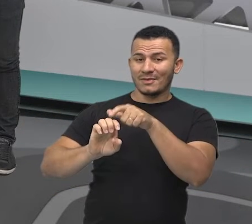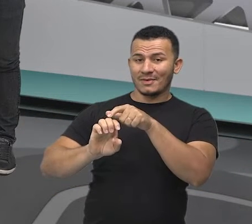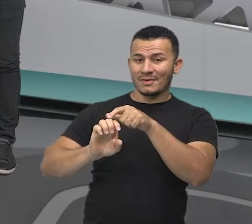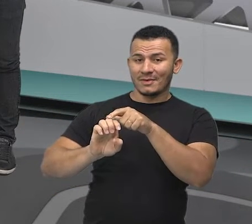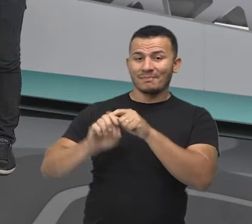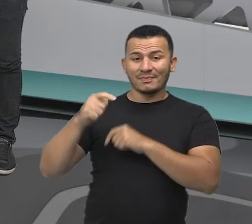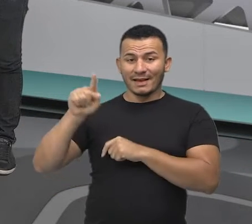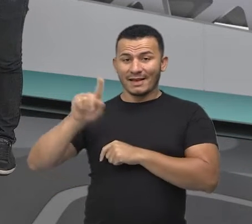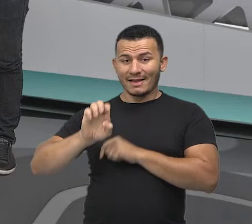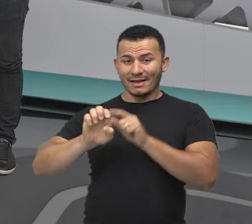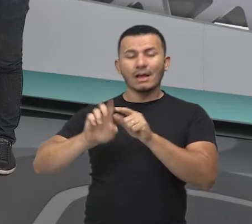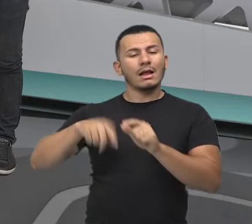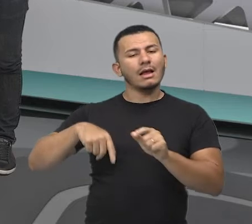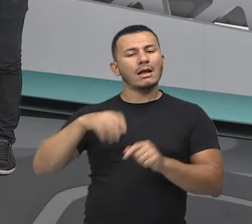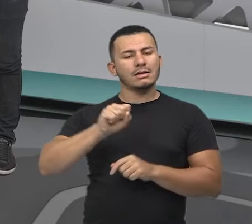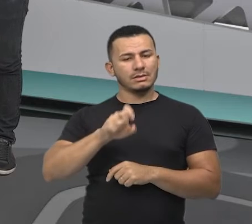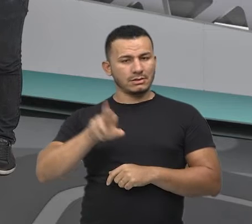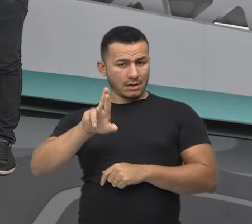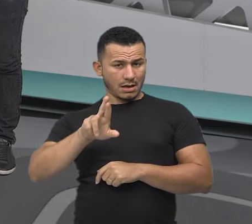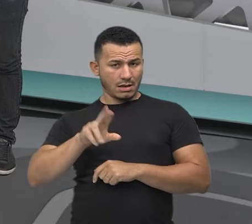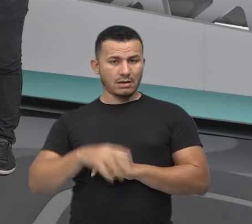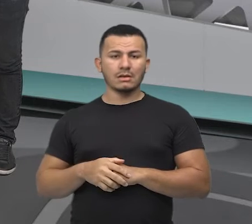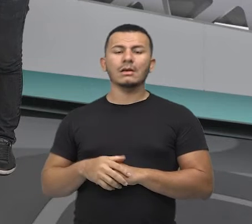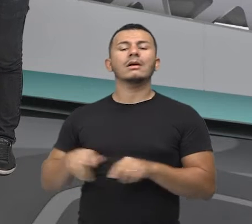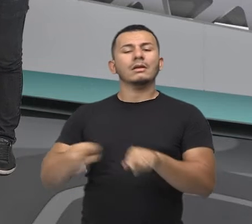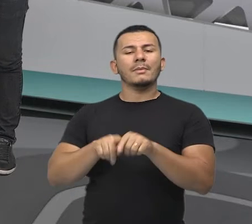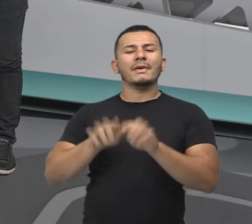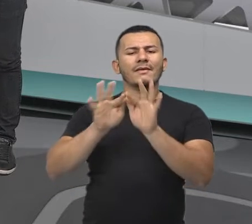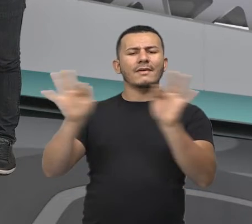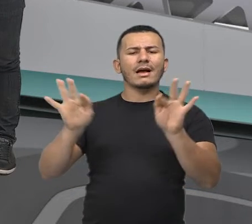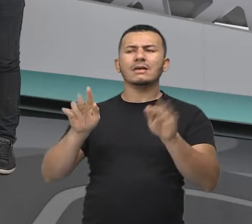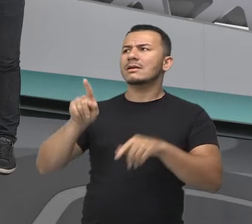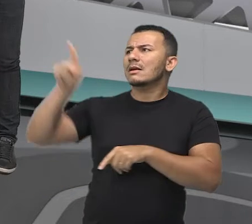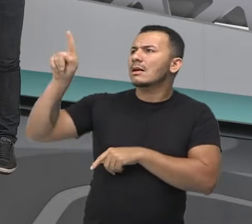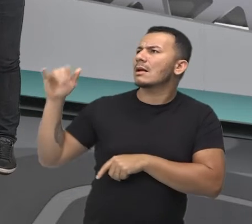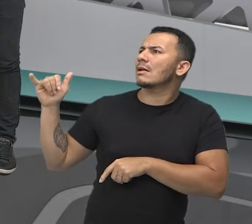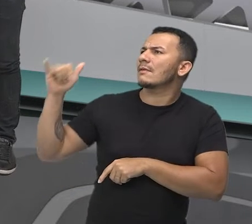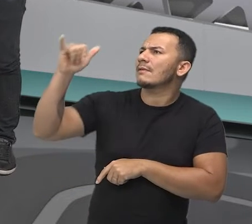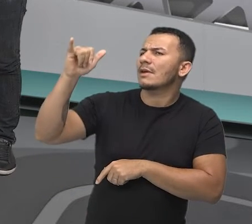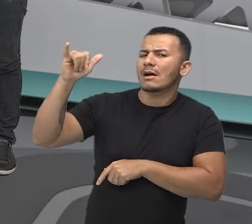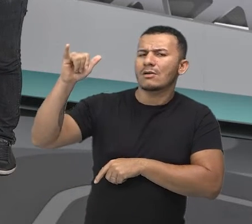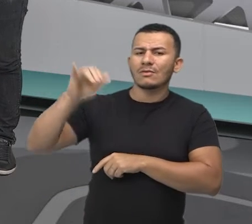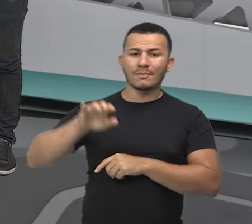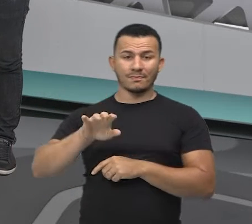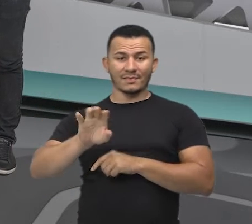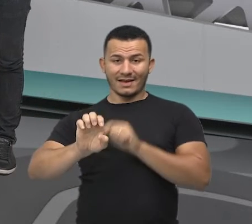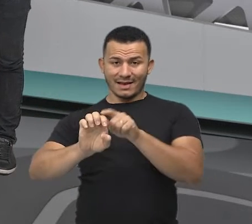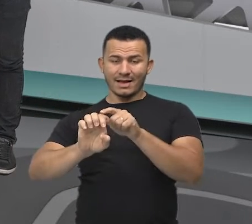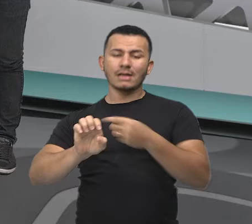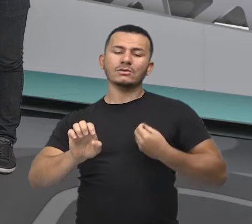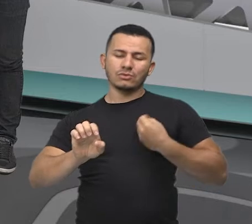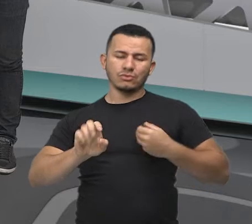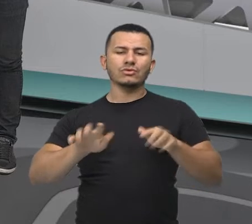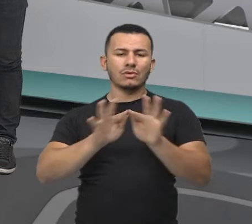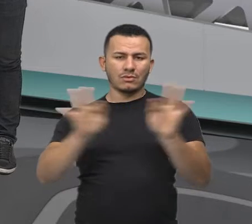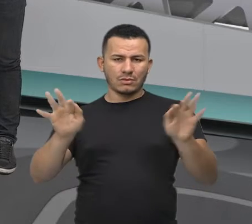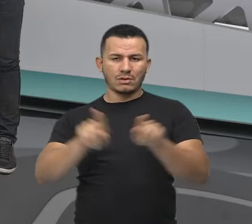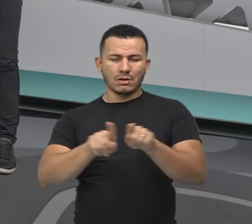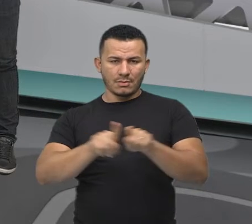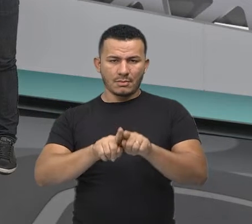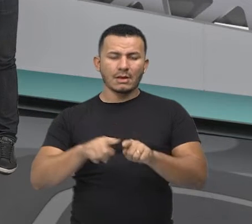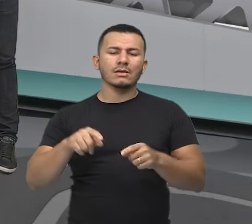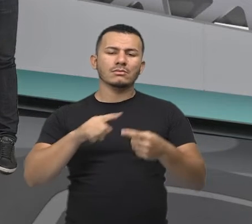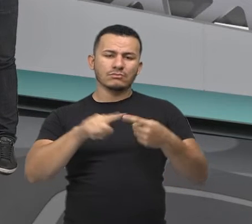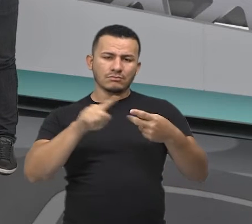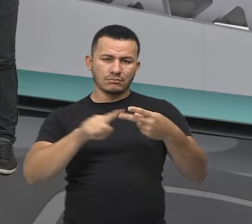está conjugada, é o verbo ser. É um avião, verbo ser também está presente, olha só, não é o gás, verbo